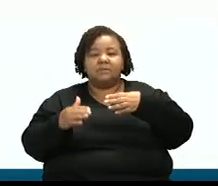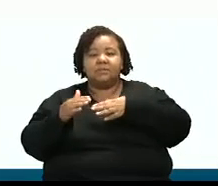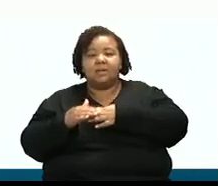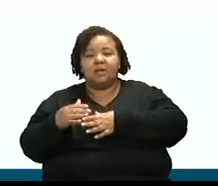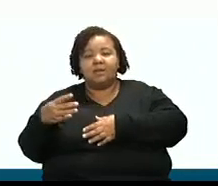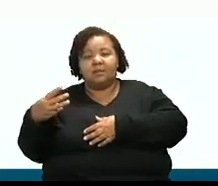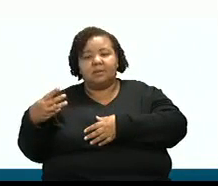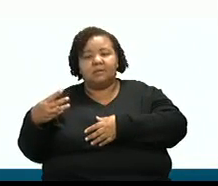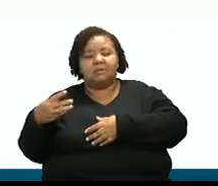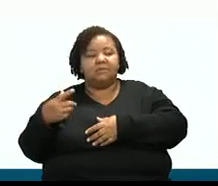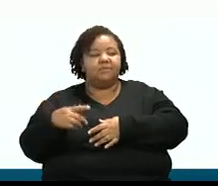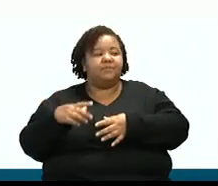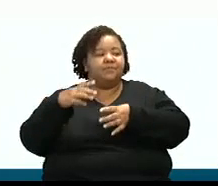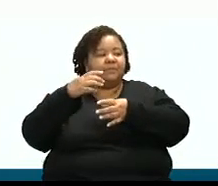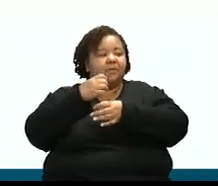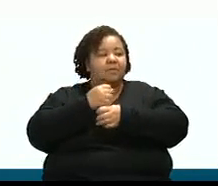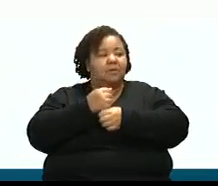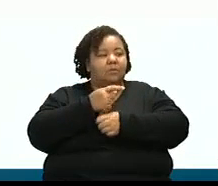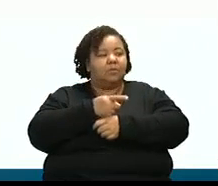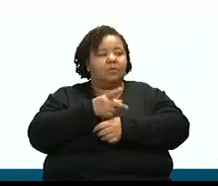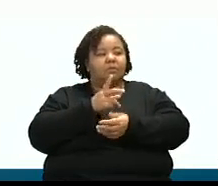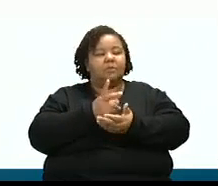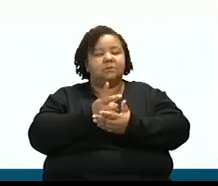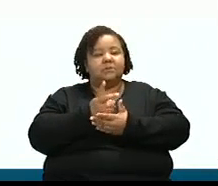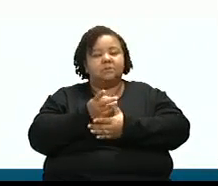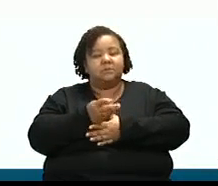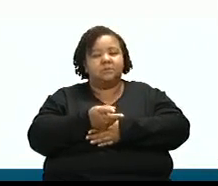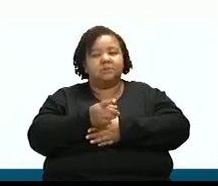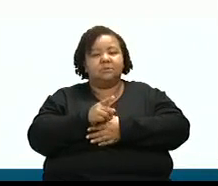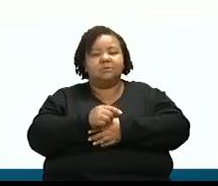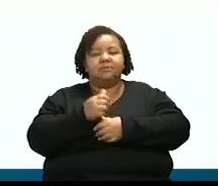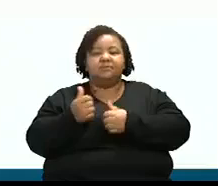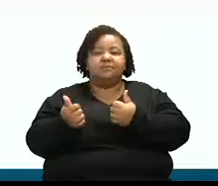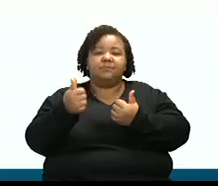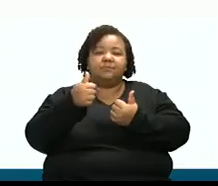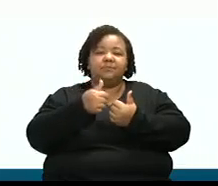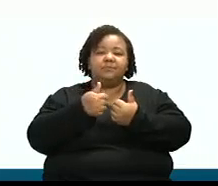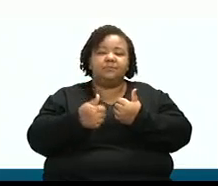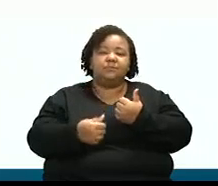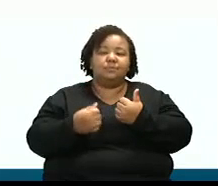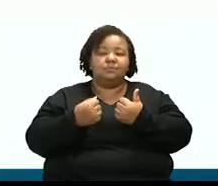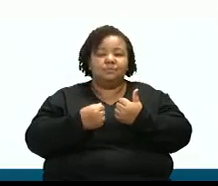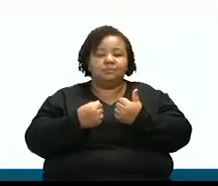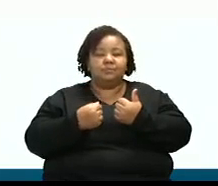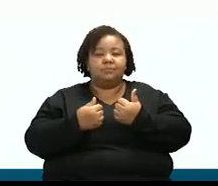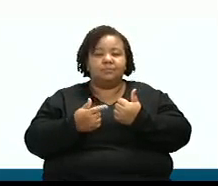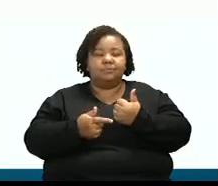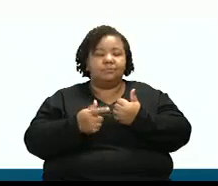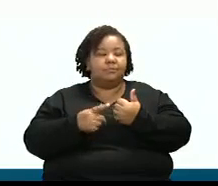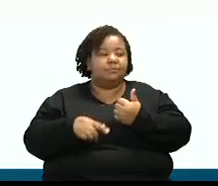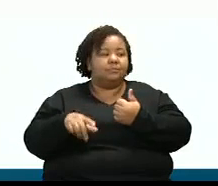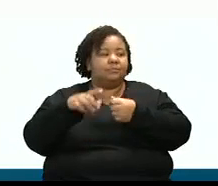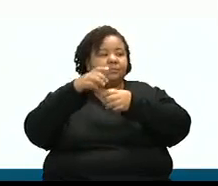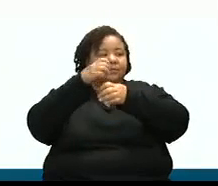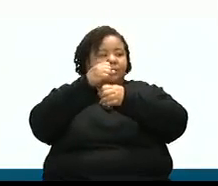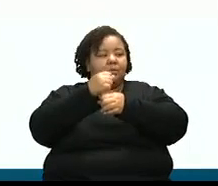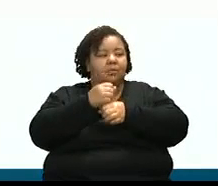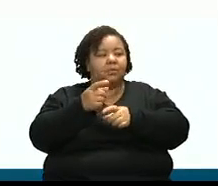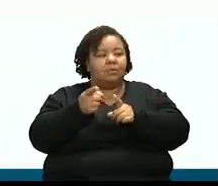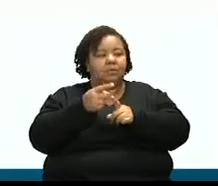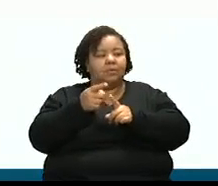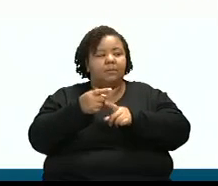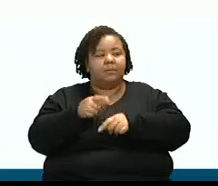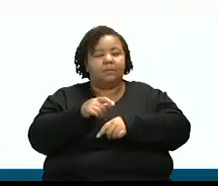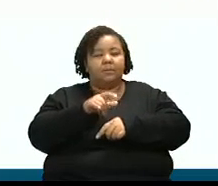3. Então, eu calculo essa mesma integral dupla, alterando os limites de integração, calculo primeiro em relação